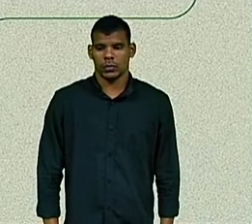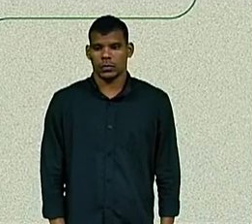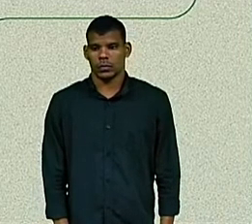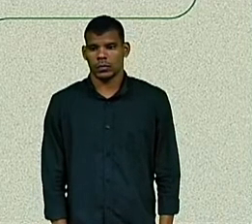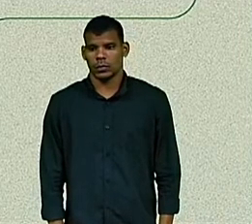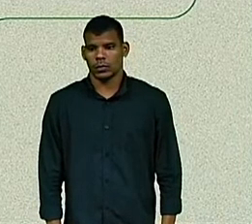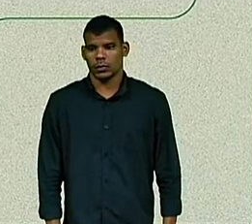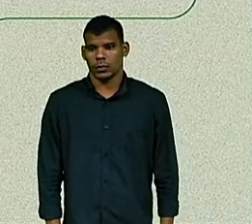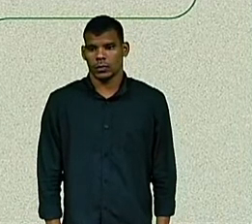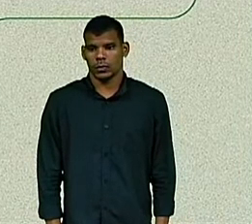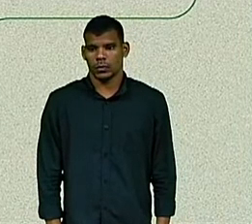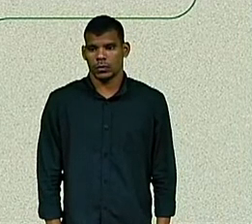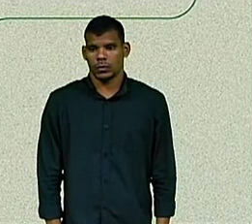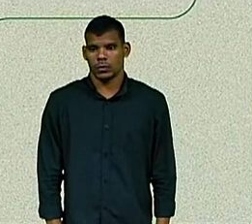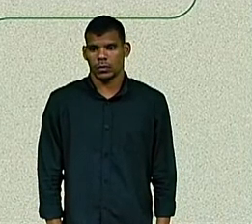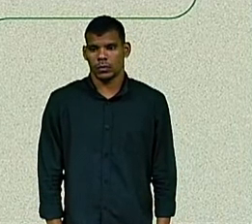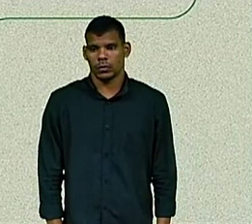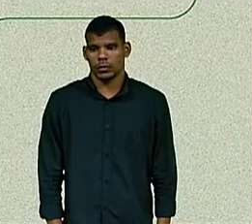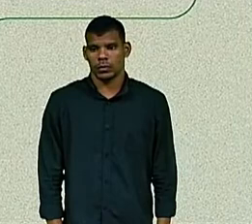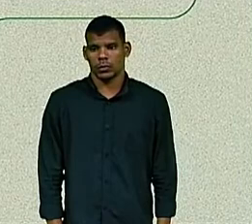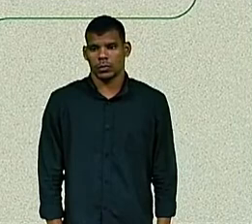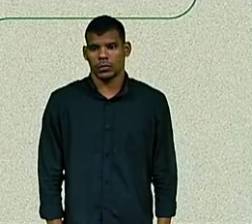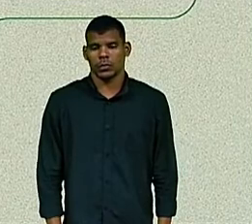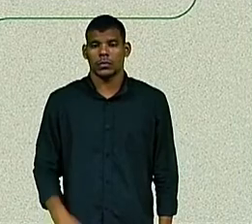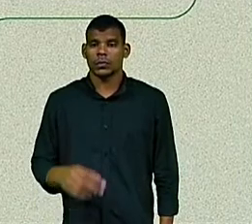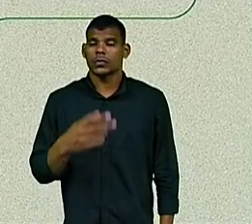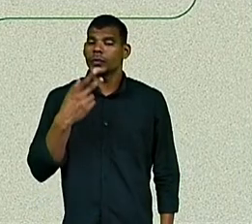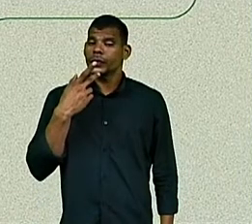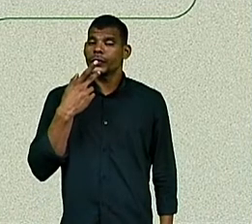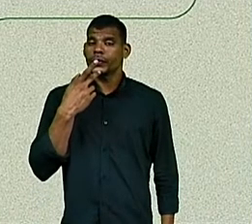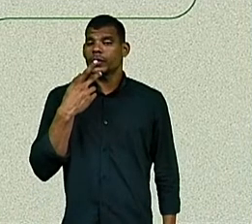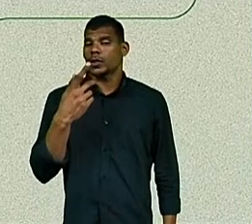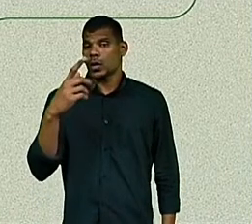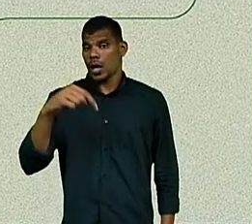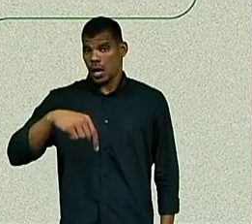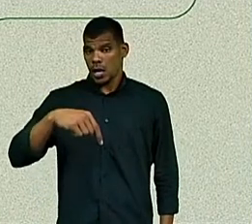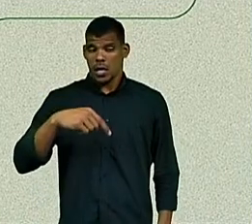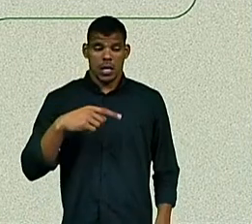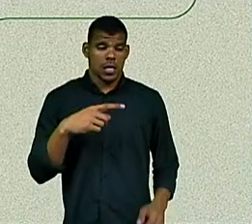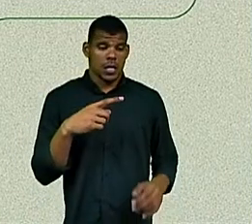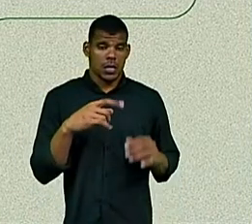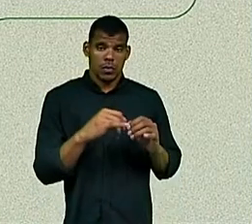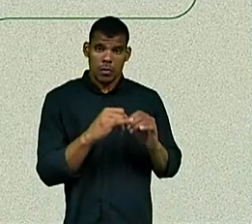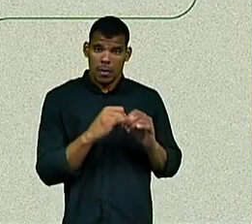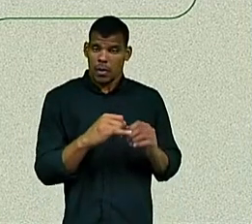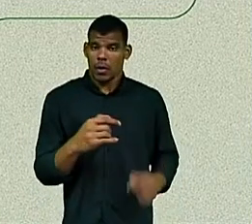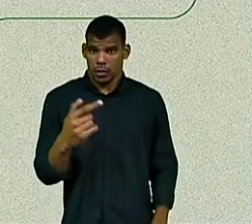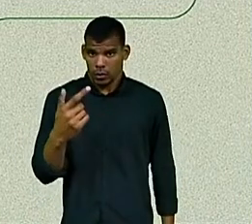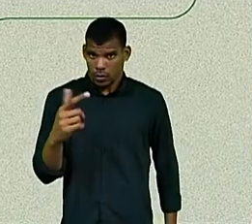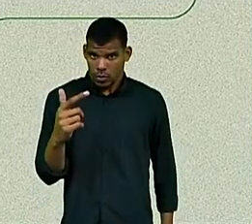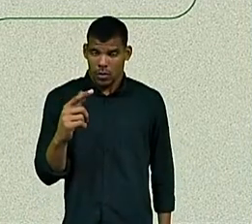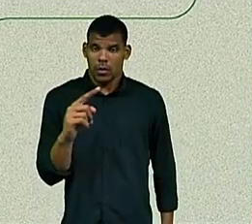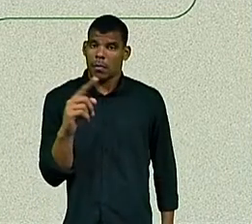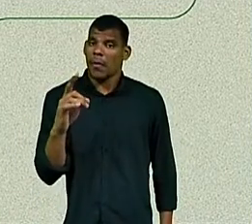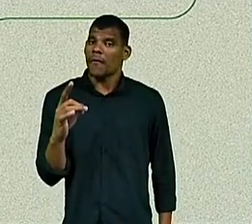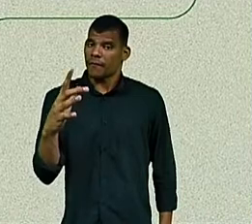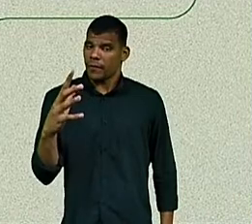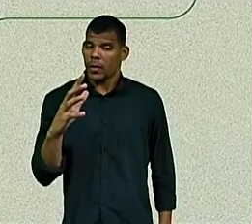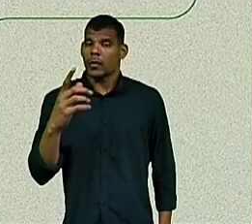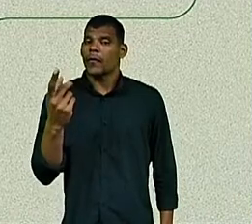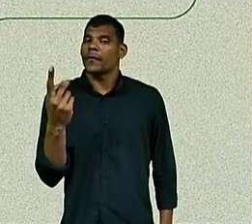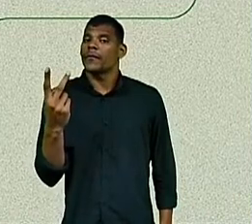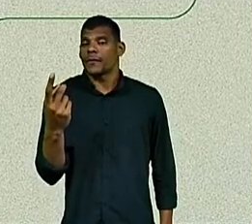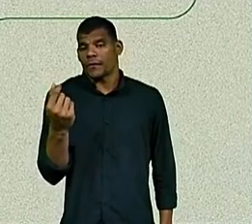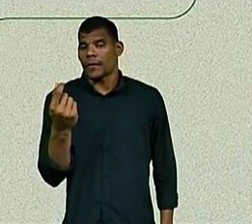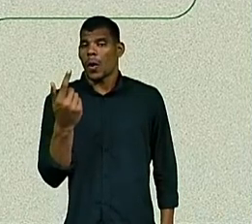ora tem que querer vou ficar sem feijão sem arroz sem pão sem leite não né enfim